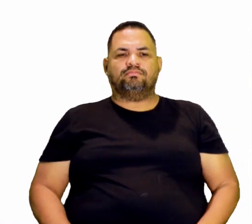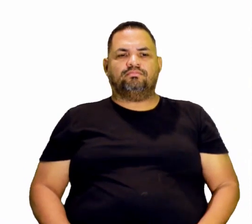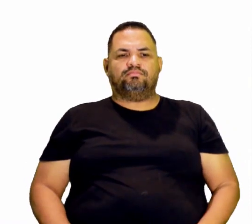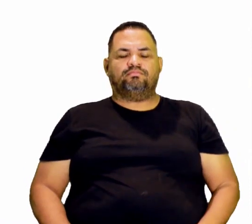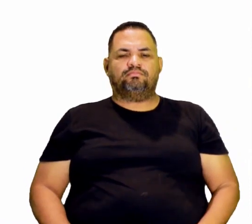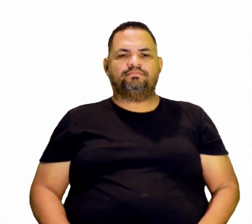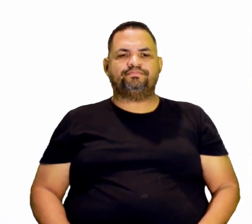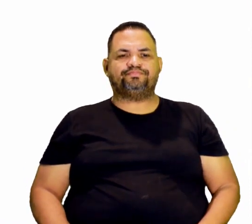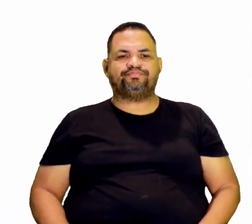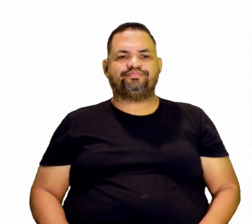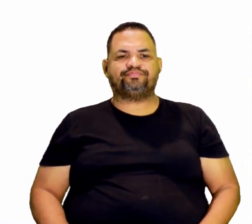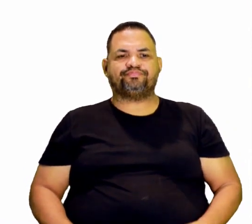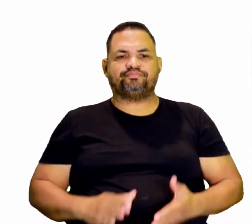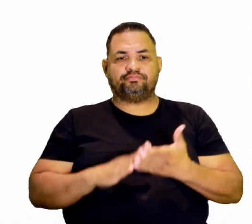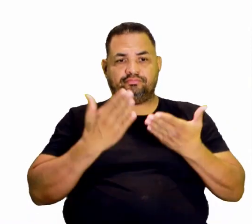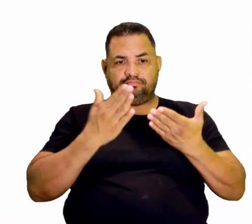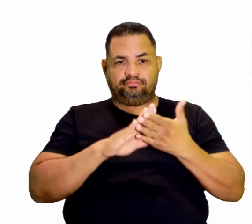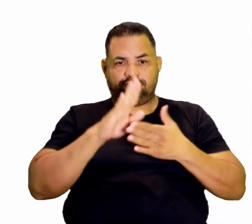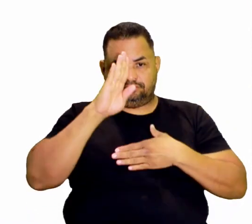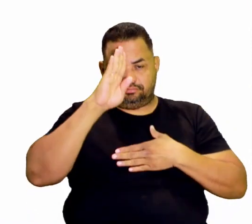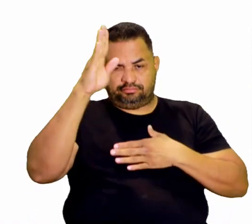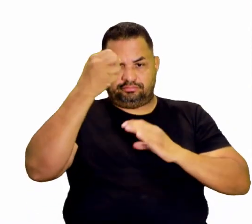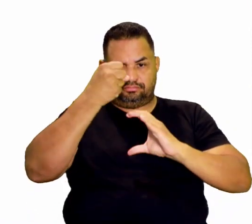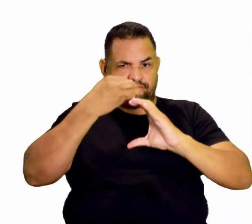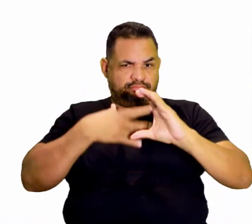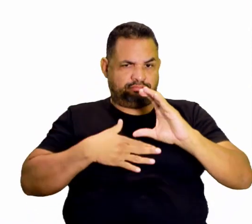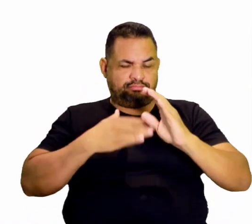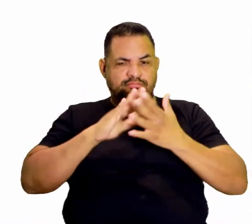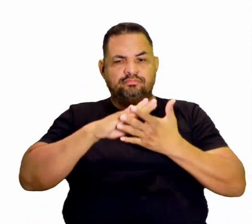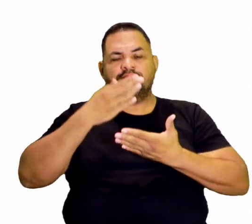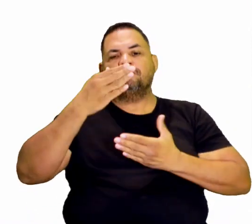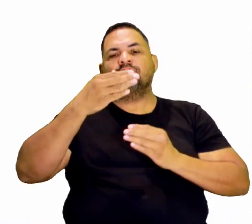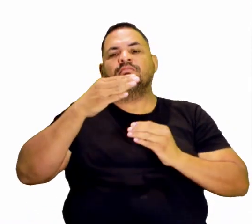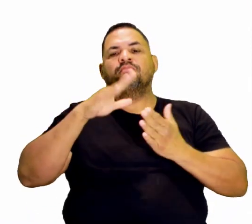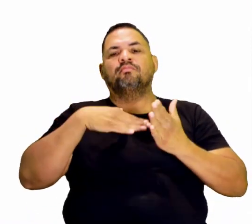Então, sobre as principais características da pintura